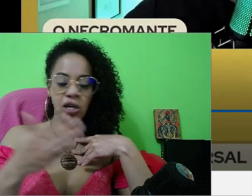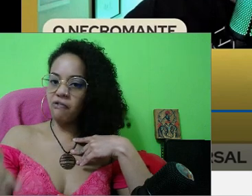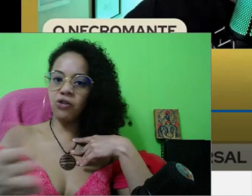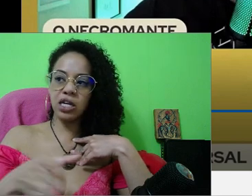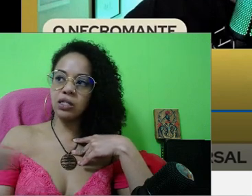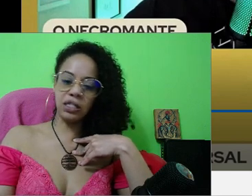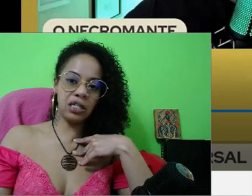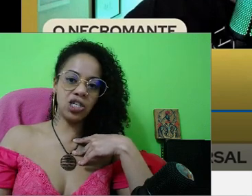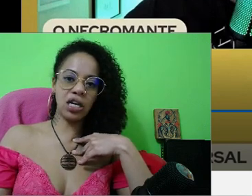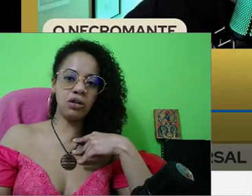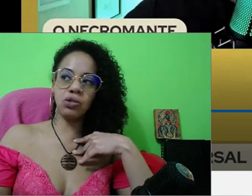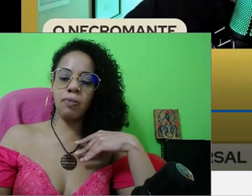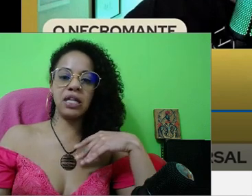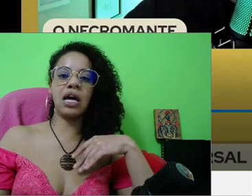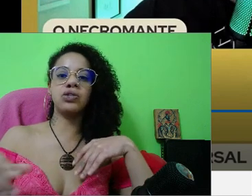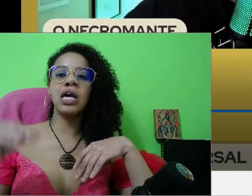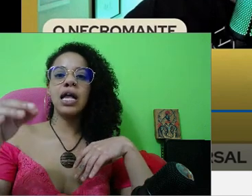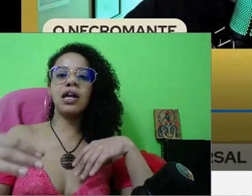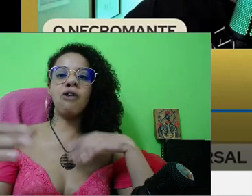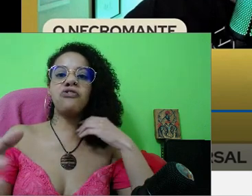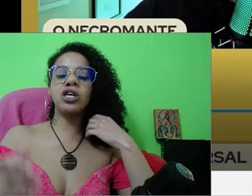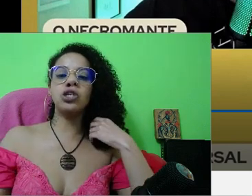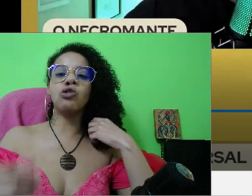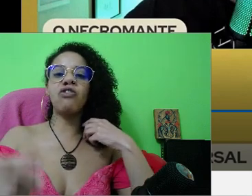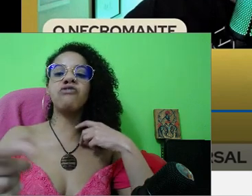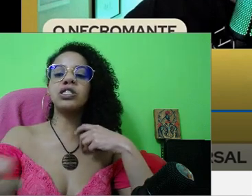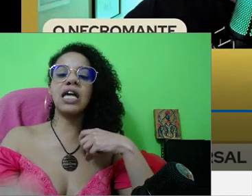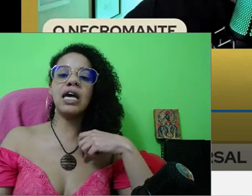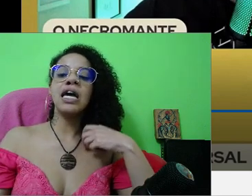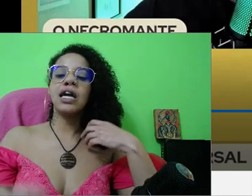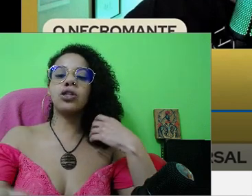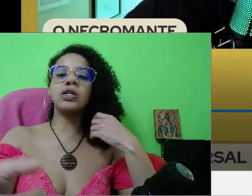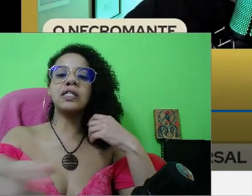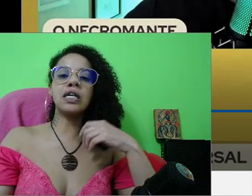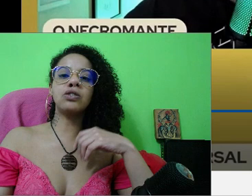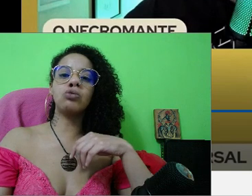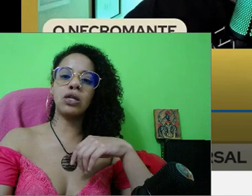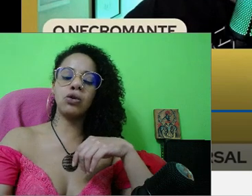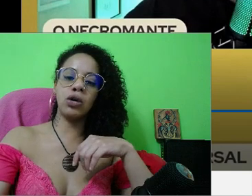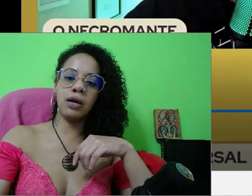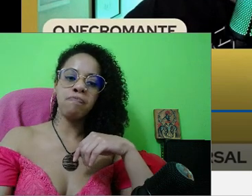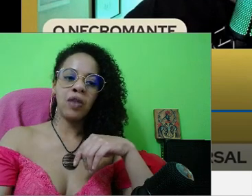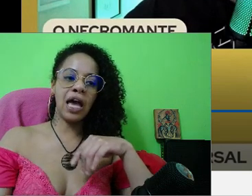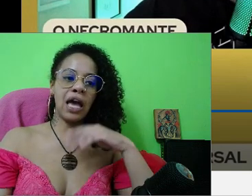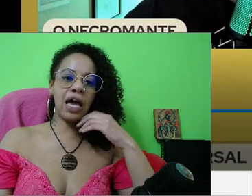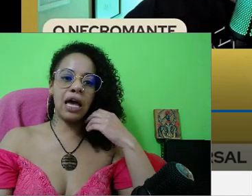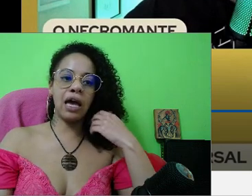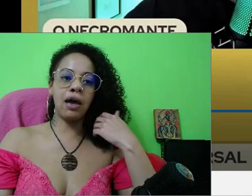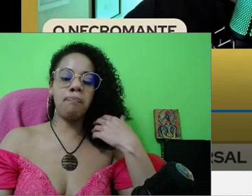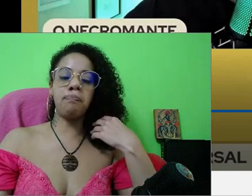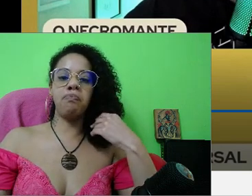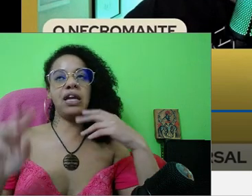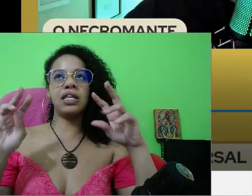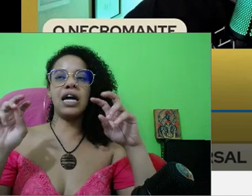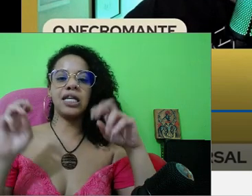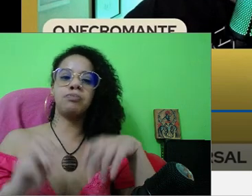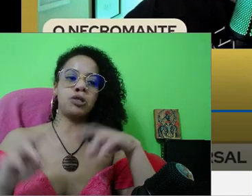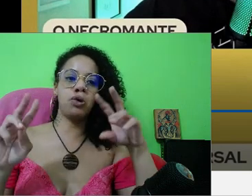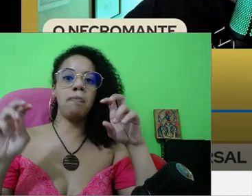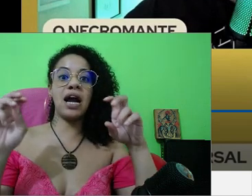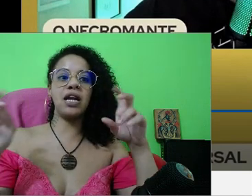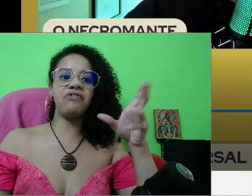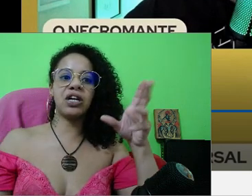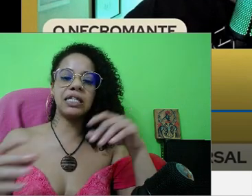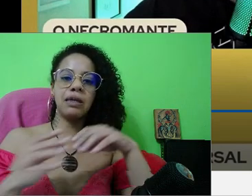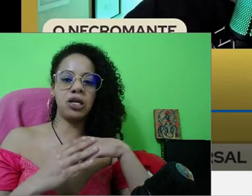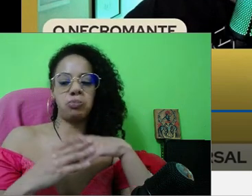se não for é só você deixar aqui nos comentários não foi isso foi você que trouxe esse assunto à tona é entre